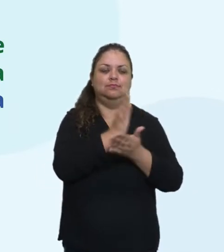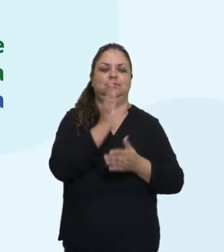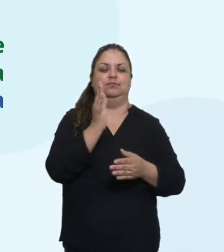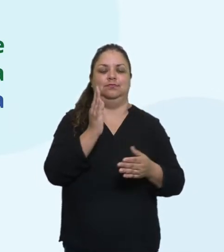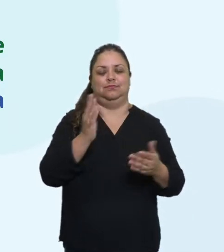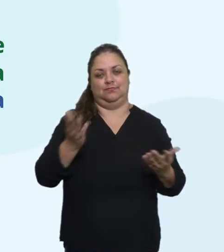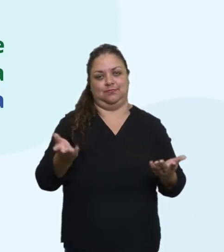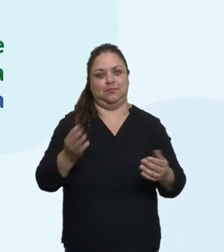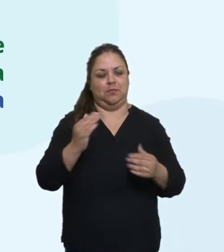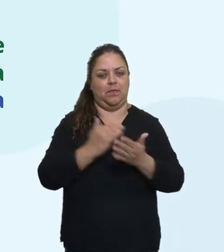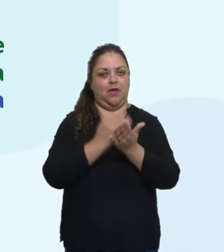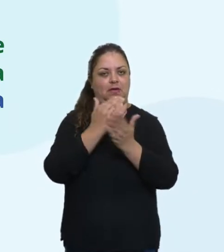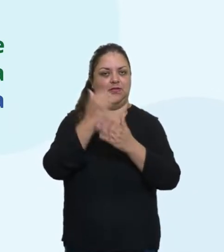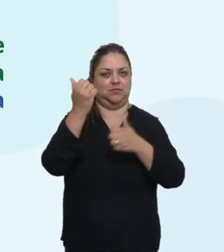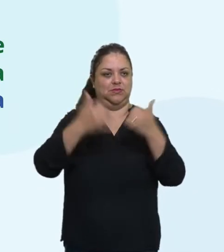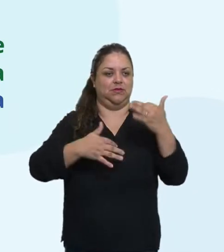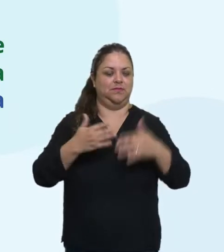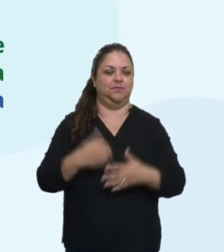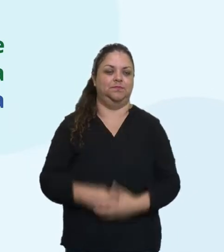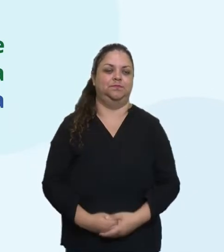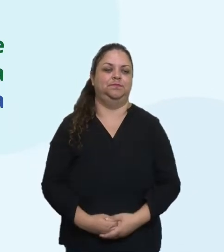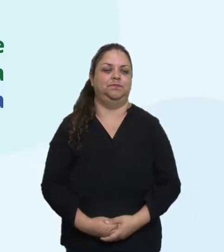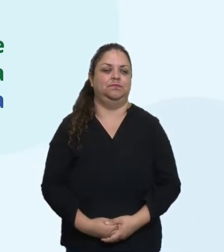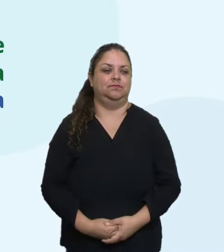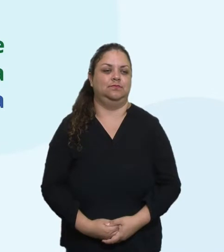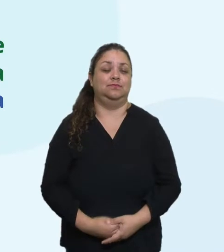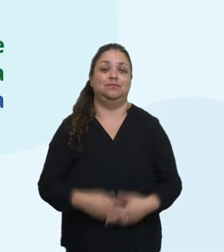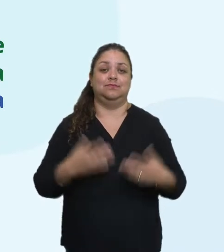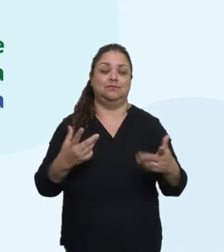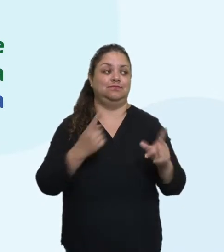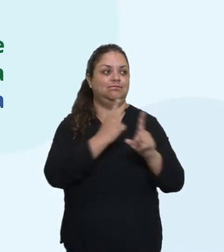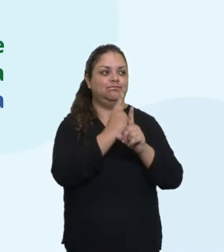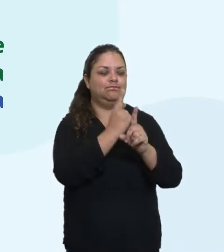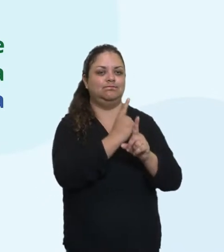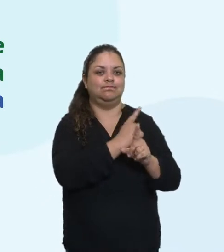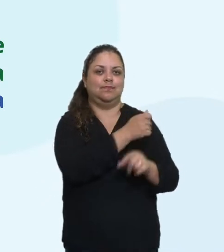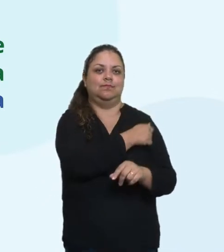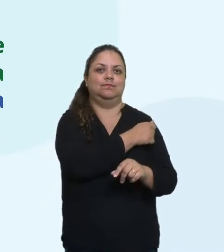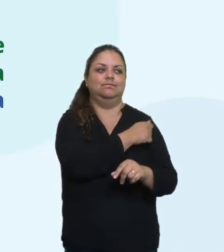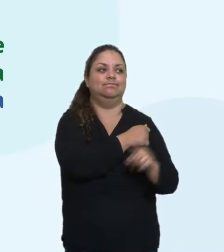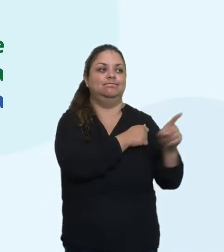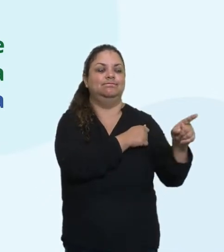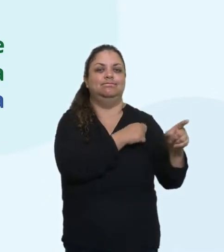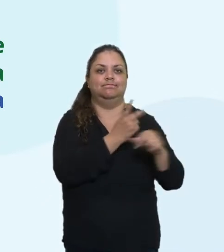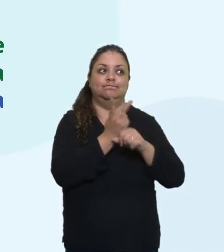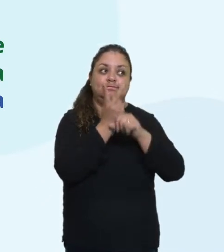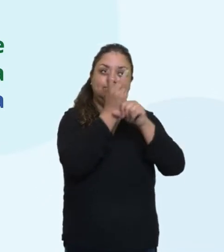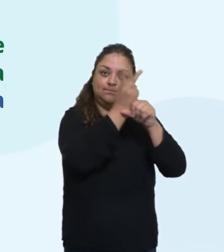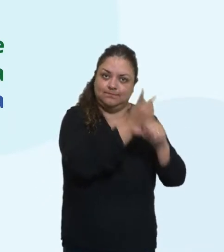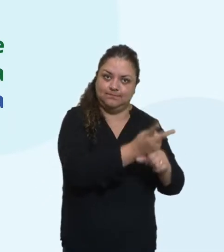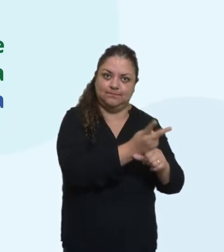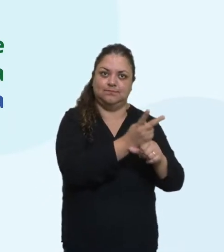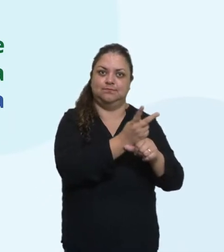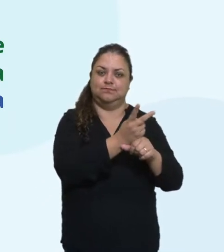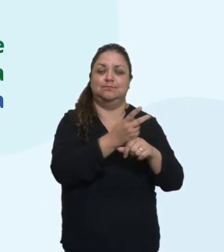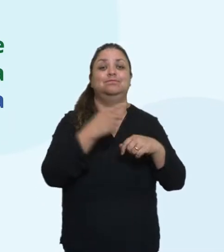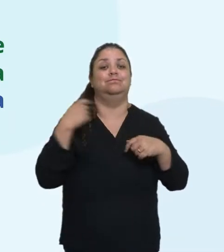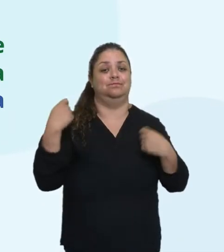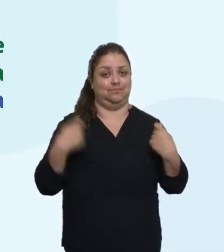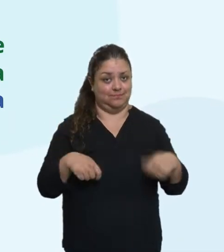já aqui também explicar então identificar os estudantes nela por meio da busca Ativa é uma ação fundamental